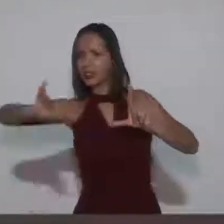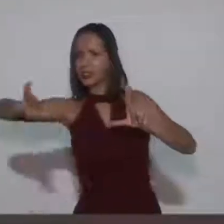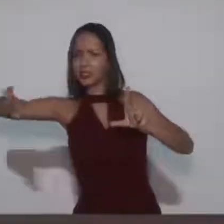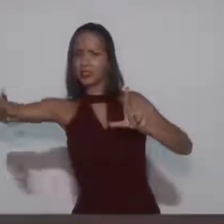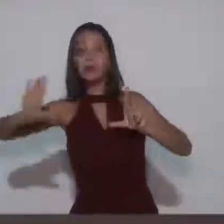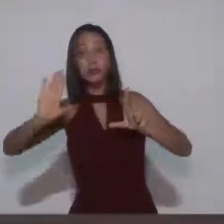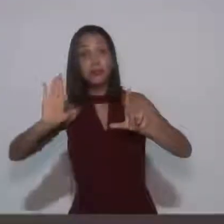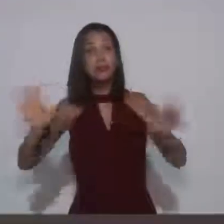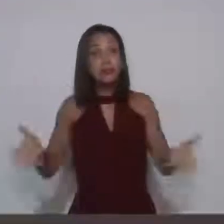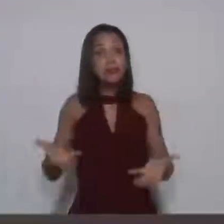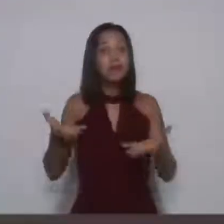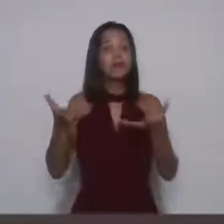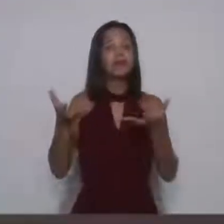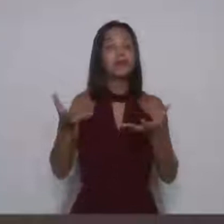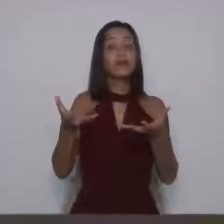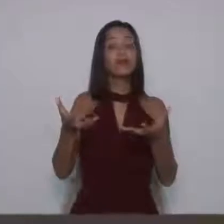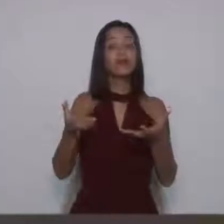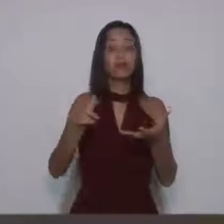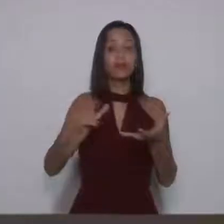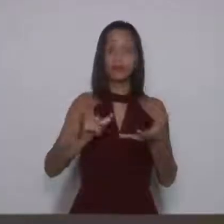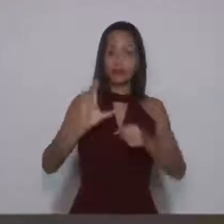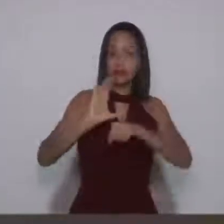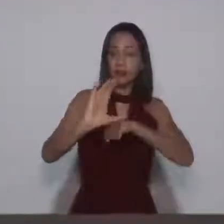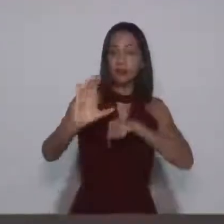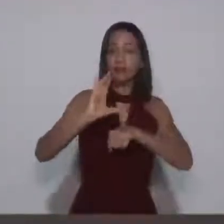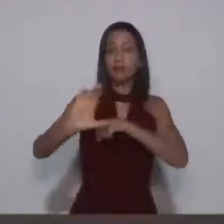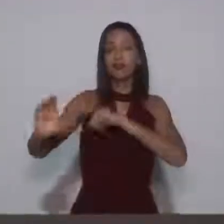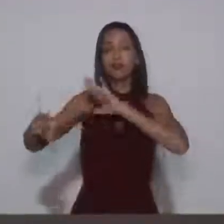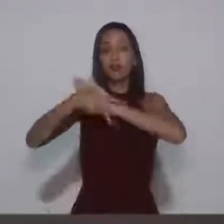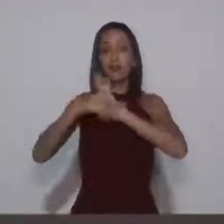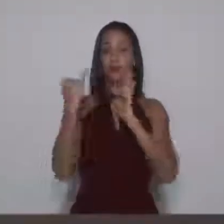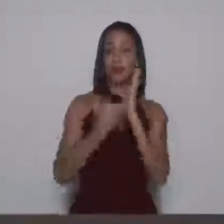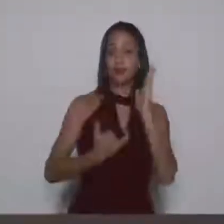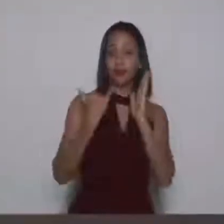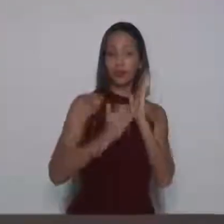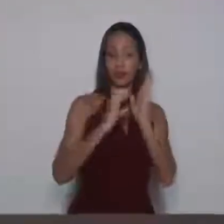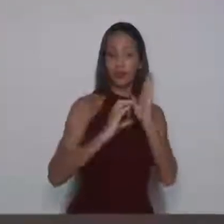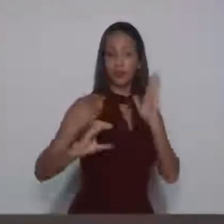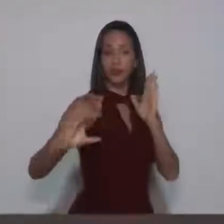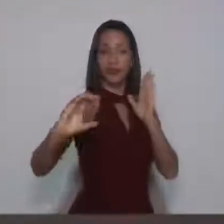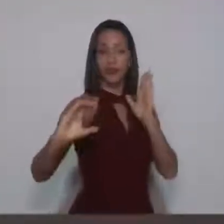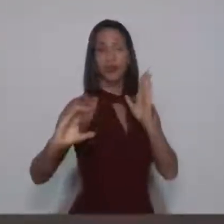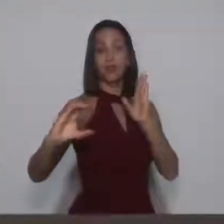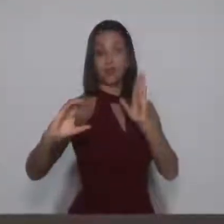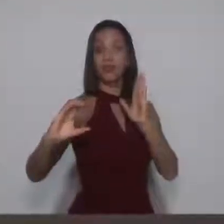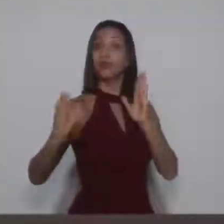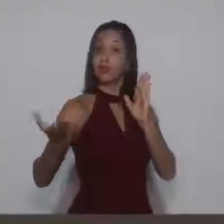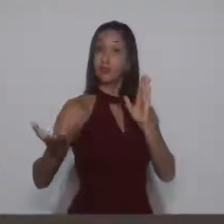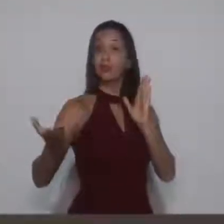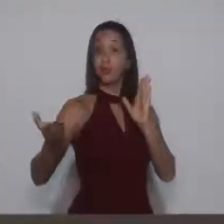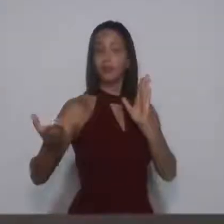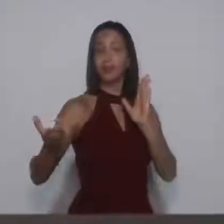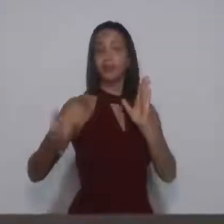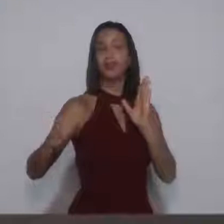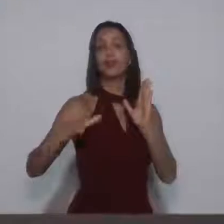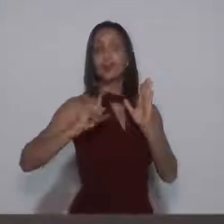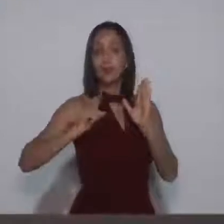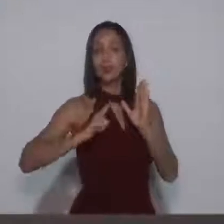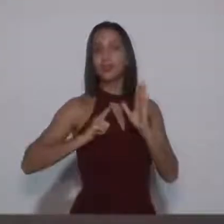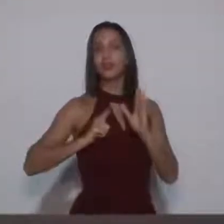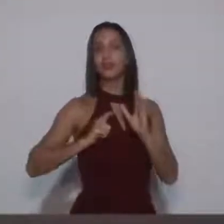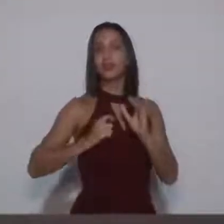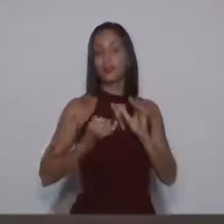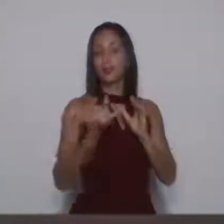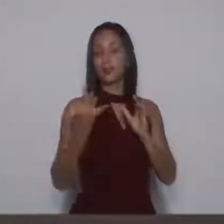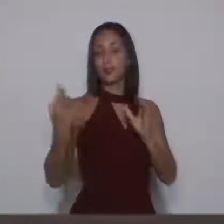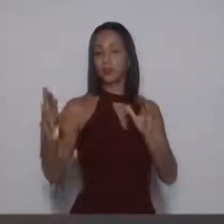incentivo fiscal para jovens que sejam contratados, para empresas que tenham ali na sua média, ele tem o número de funcionários.